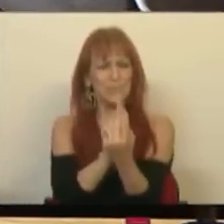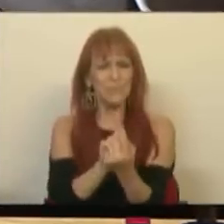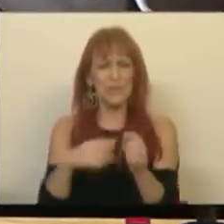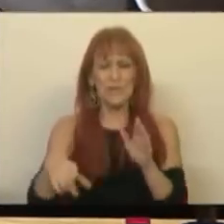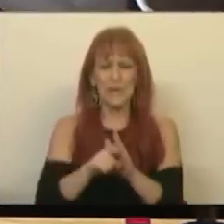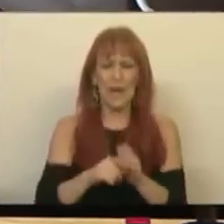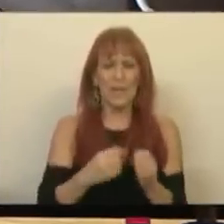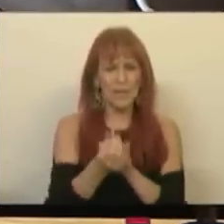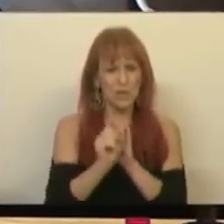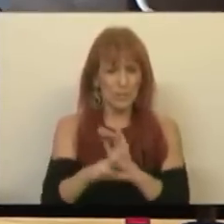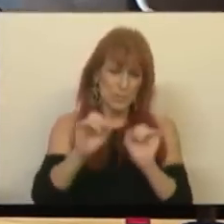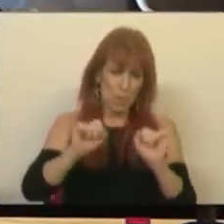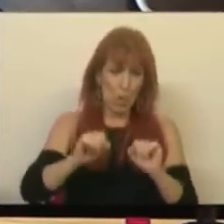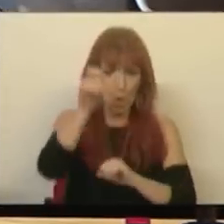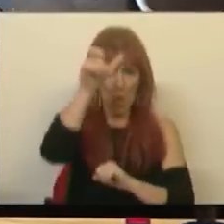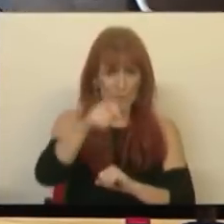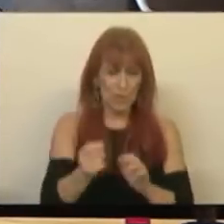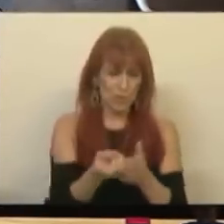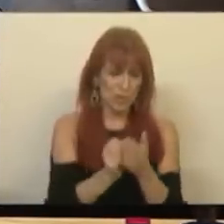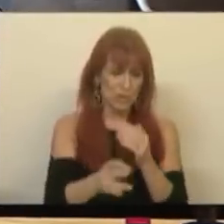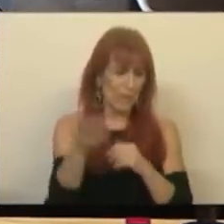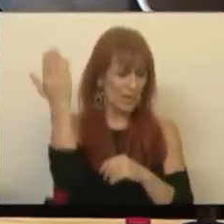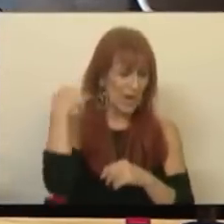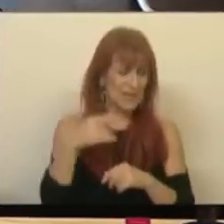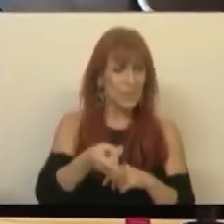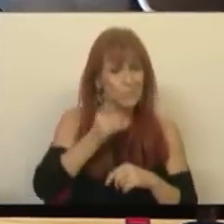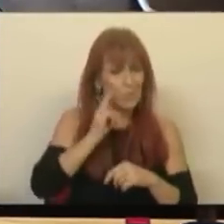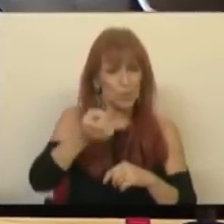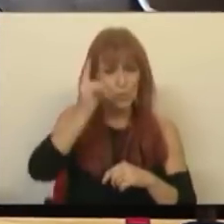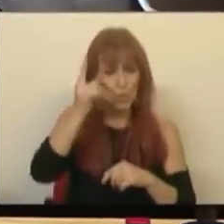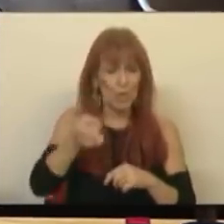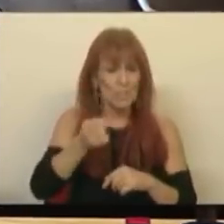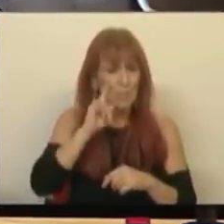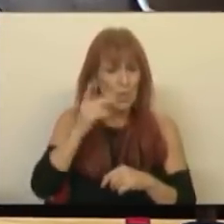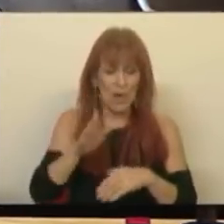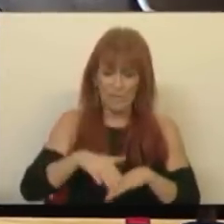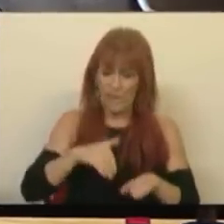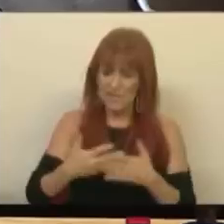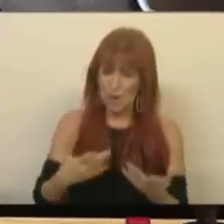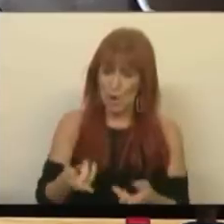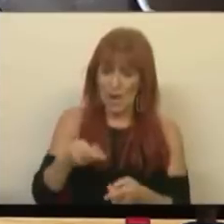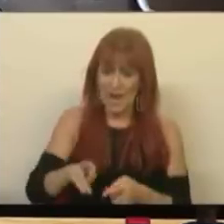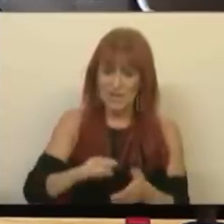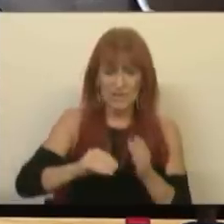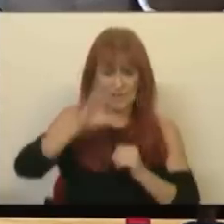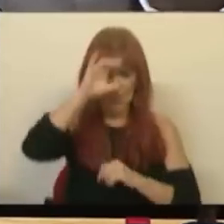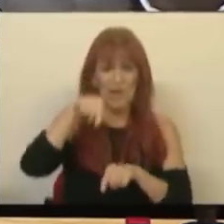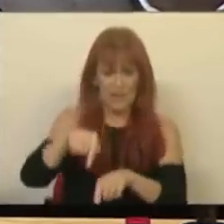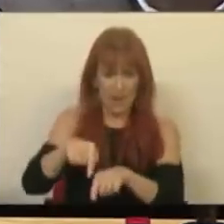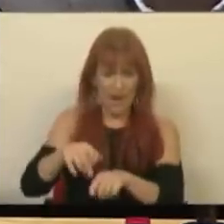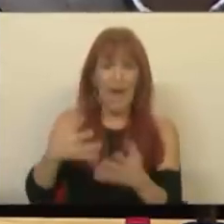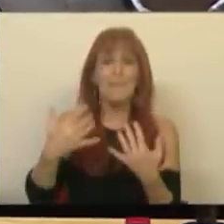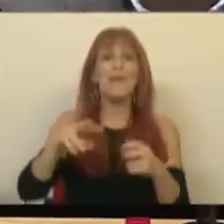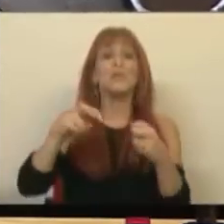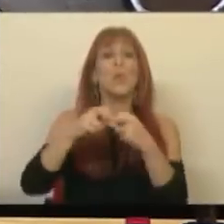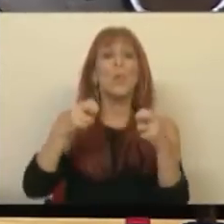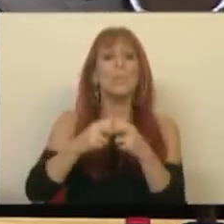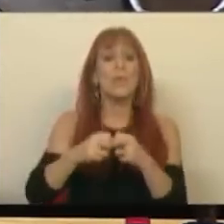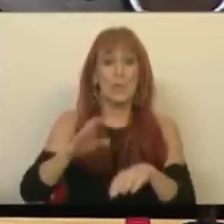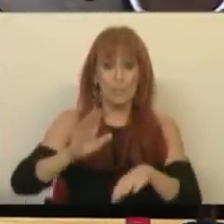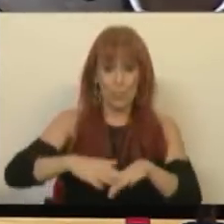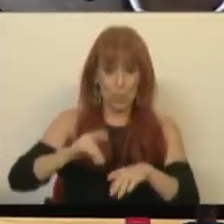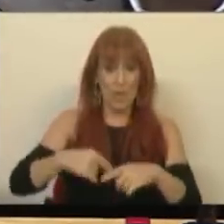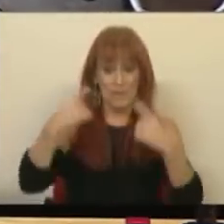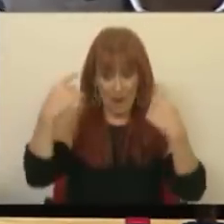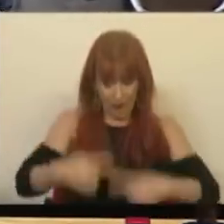do despacho concordo consigo despacho na altura não era ilegal e ilegal é o que faz agora a secretário de estado mas o problema é que o